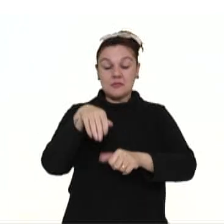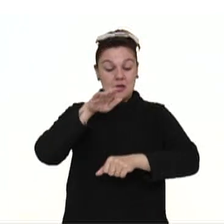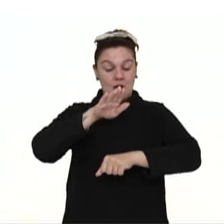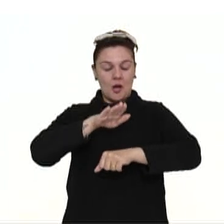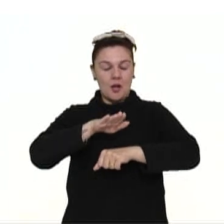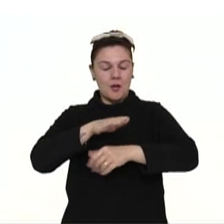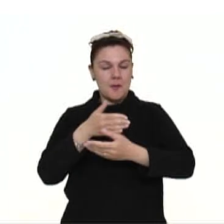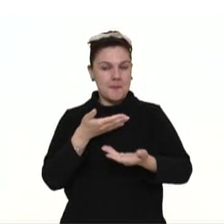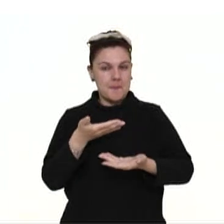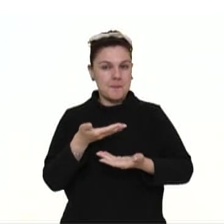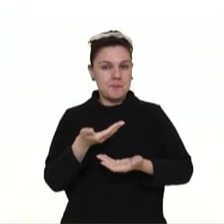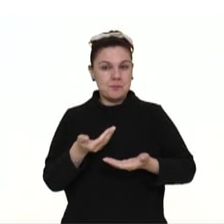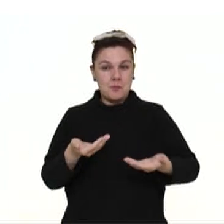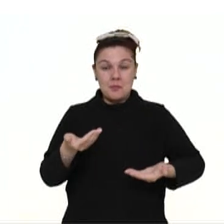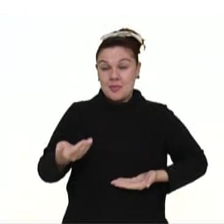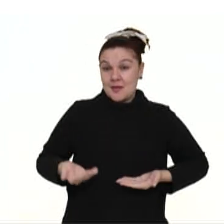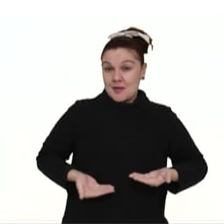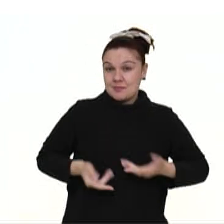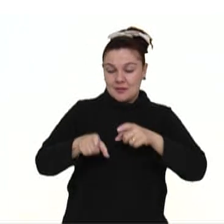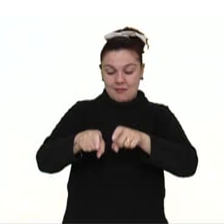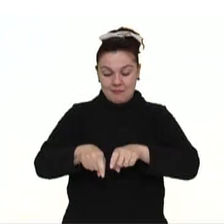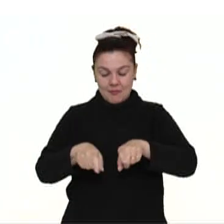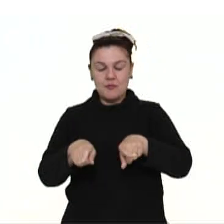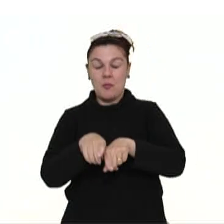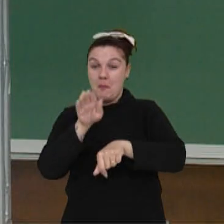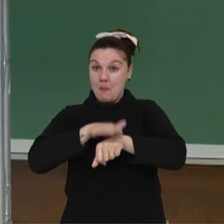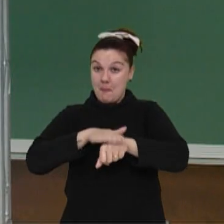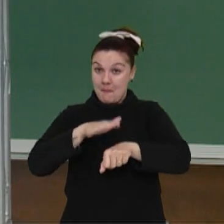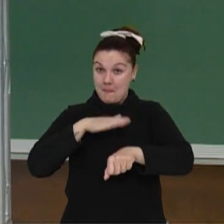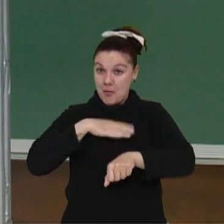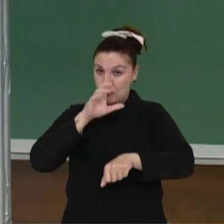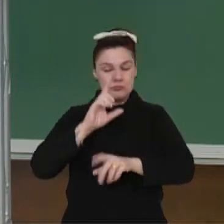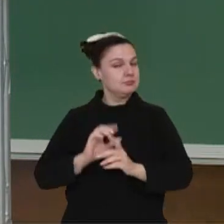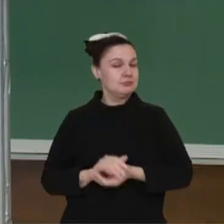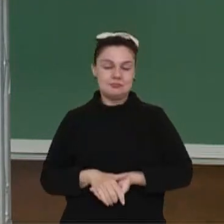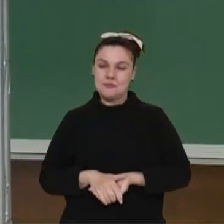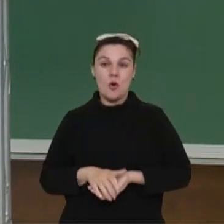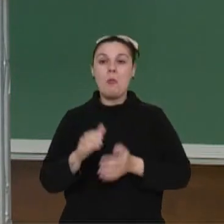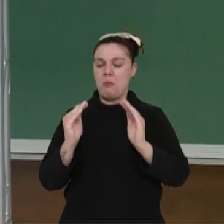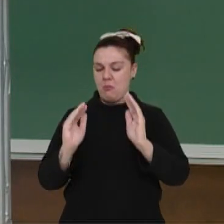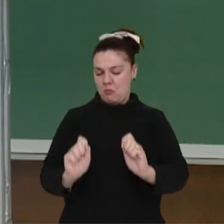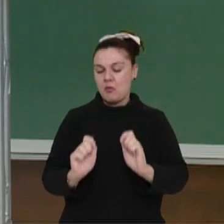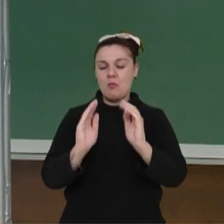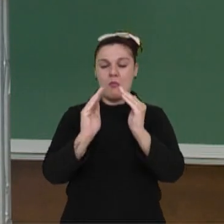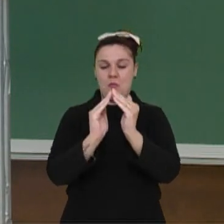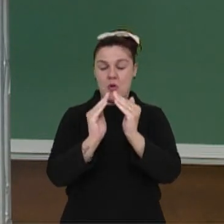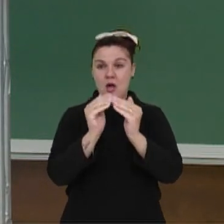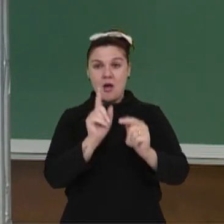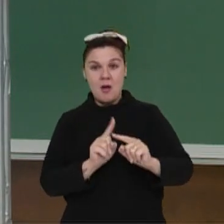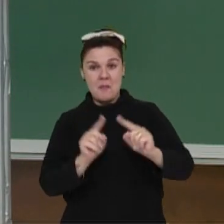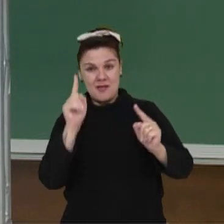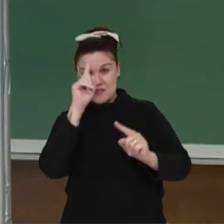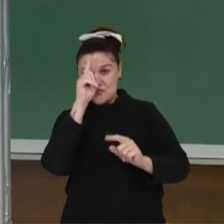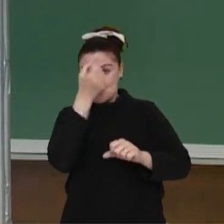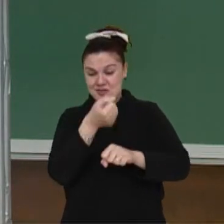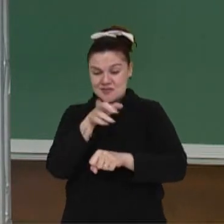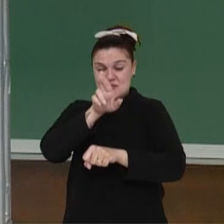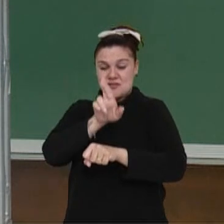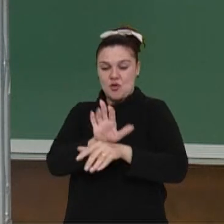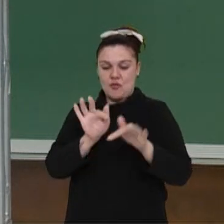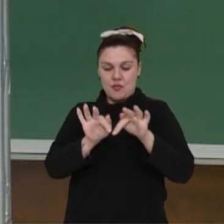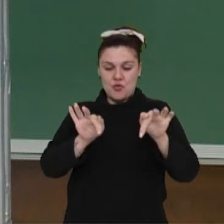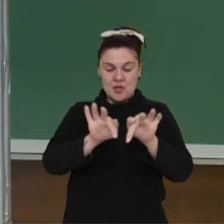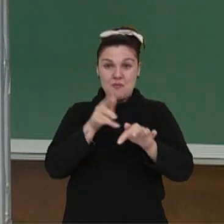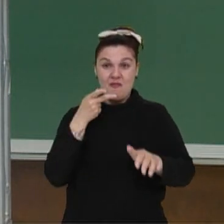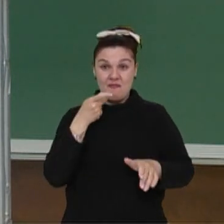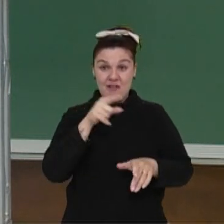nunca os servos e camponeses teriam direito a essa propriedade, eles podiam morar ali, e a hora que o senhor feudal bem entendesse, eles teriam que sair,